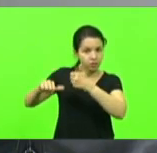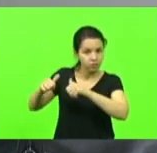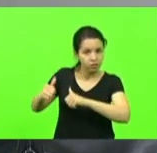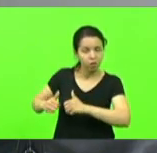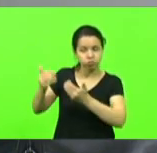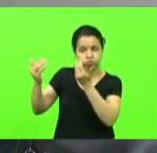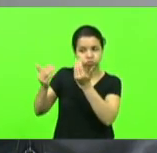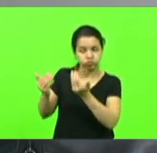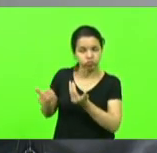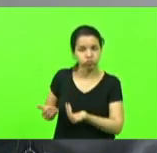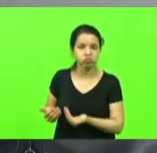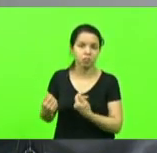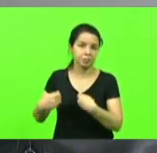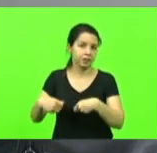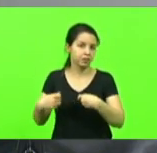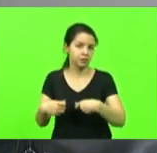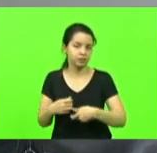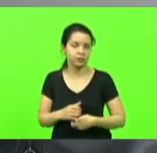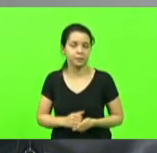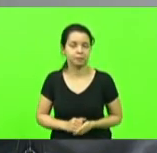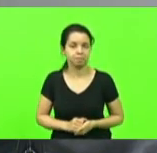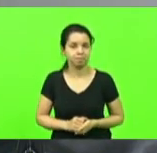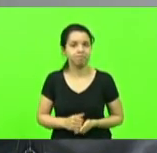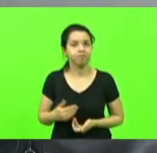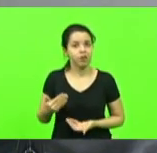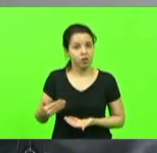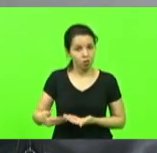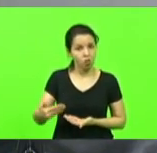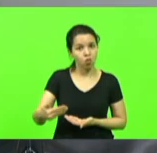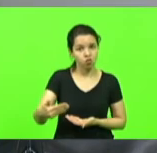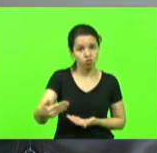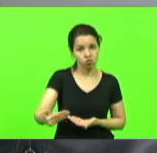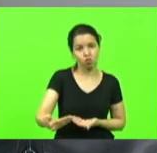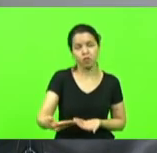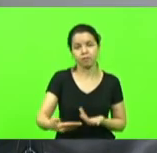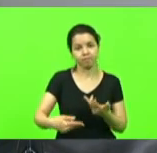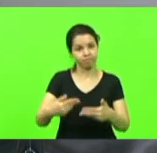e também dar continuidade a todo o processo.